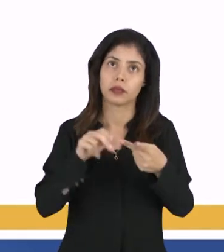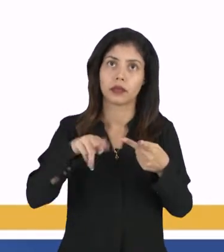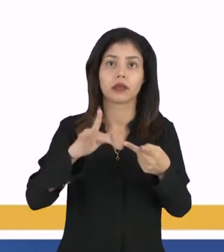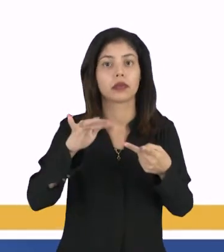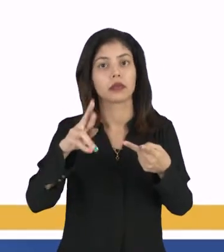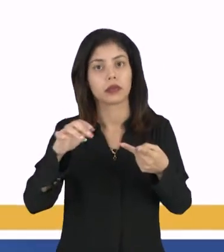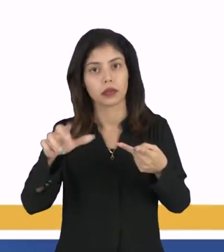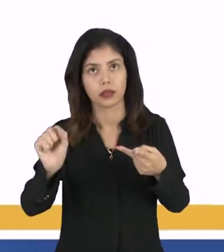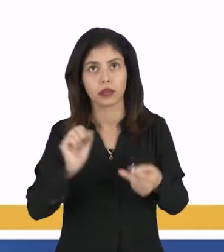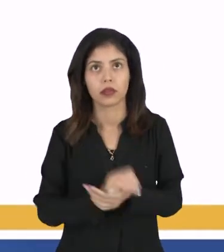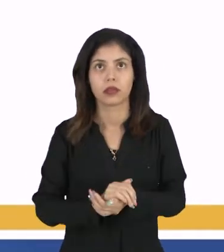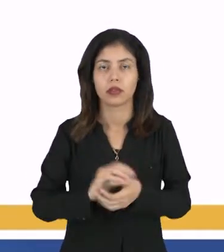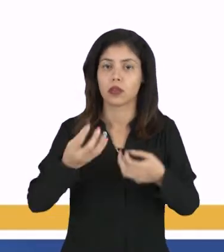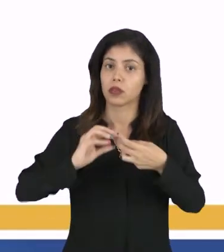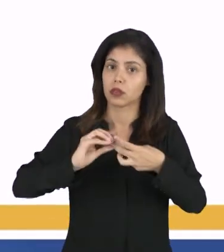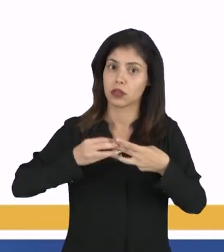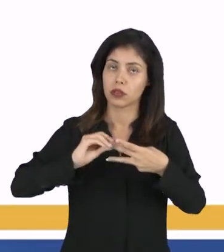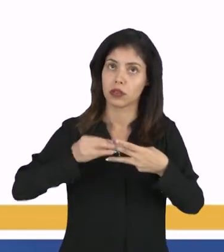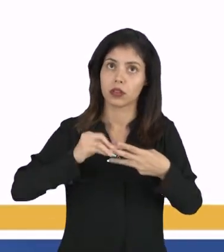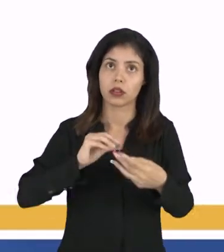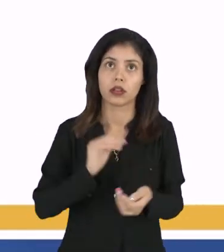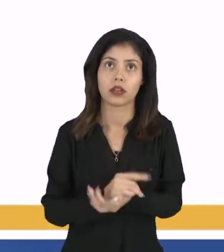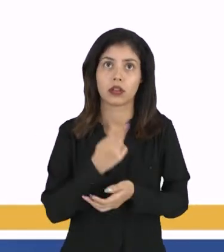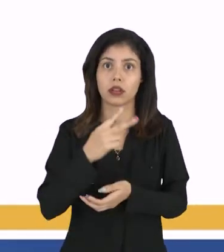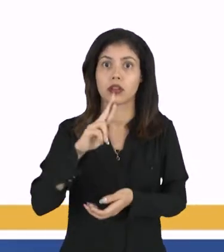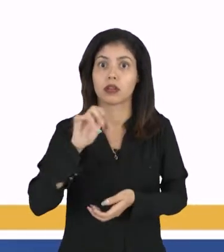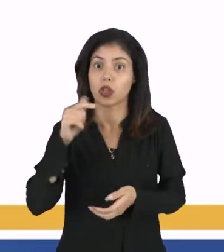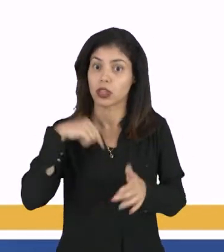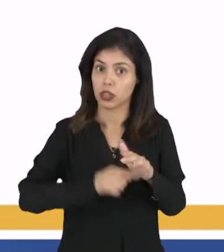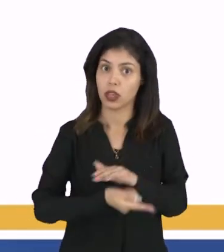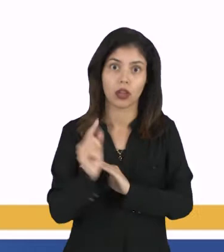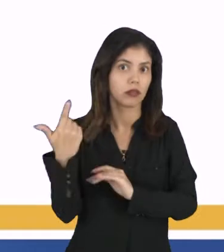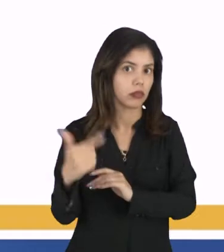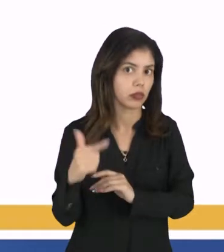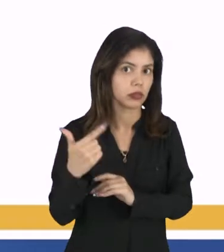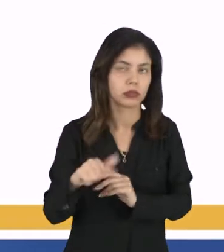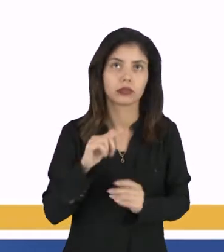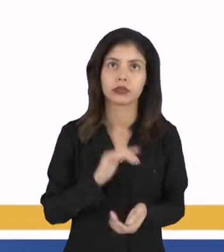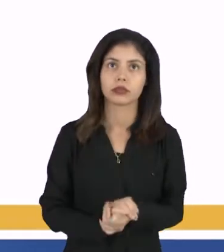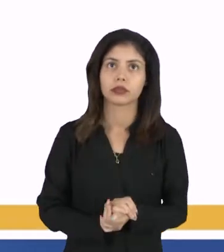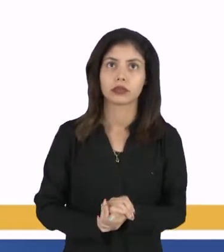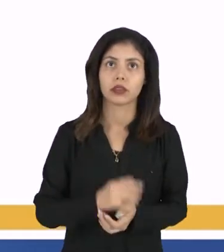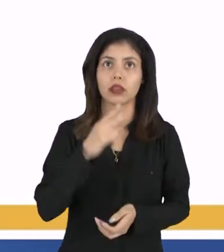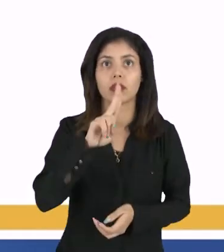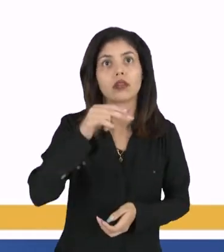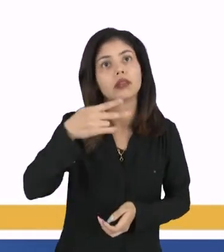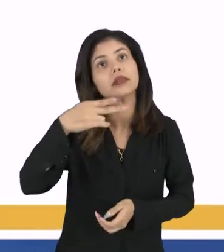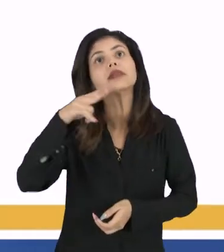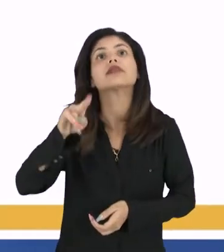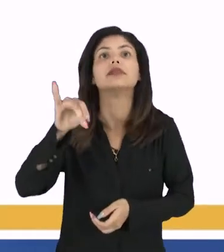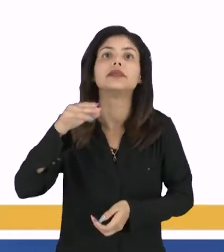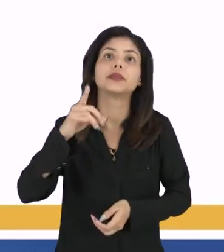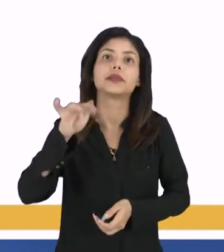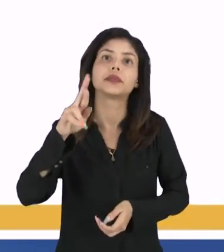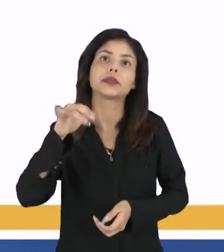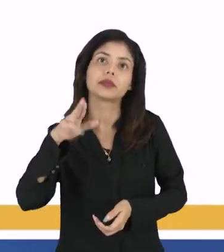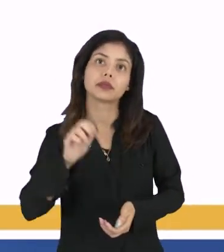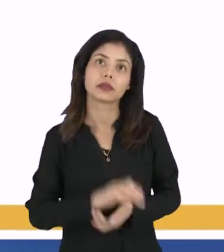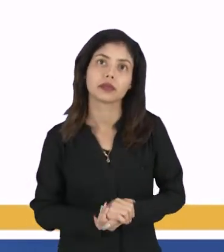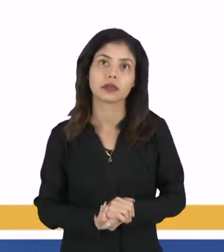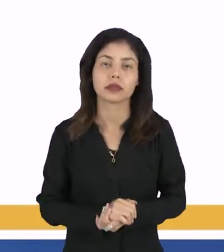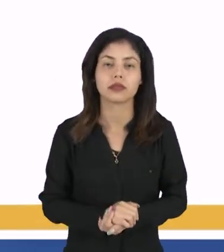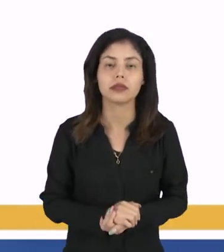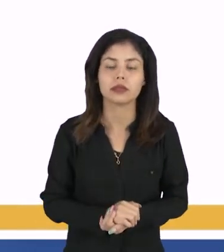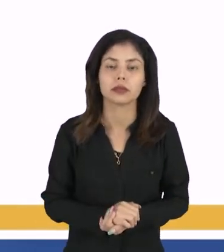são unicelulares, você não vai ter indivíduos pluricelulares dentro desse reino, tá? Então, bactéria é um ser unicelular, uma cianobactéria é um